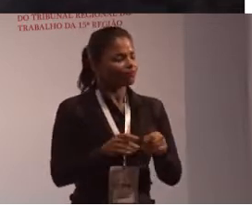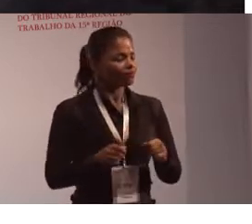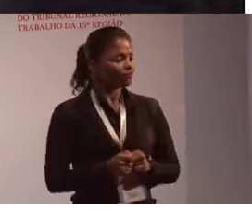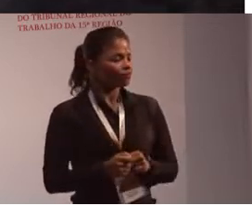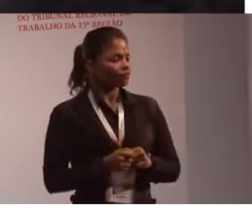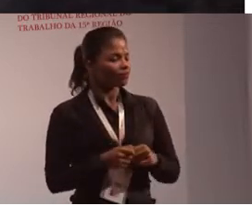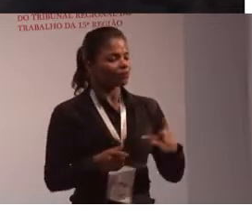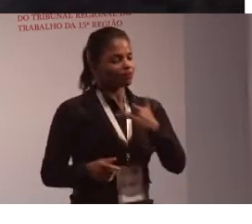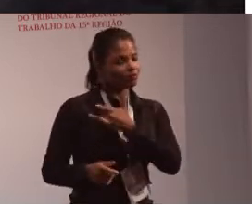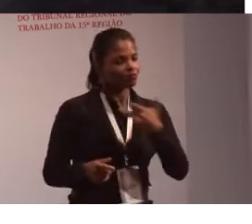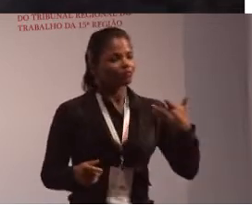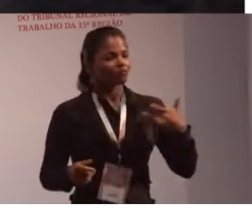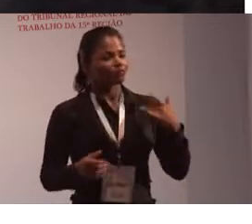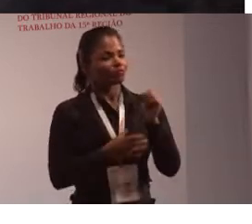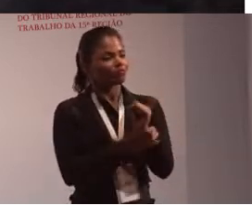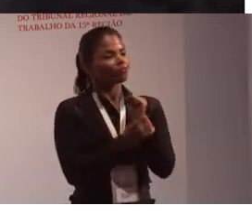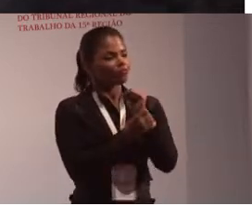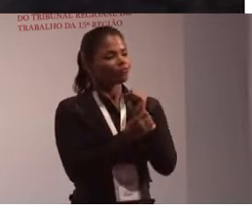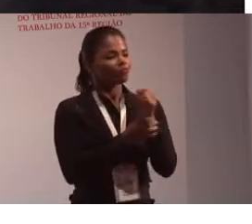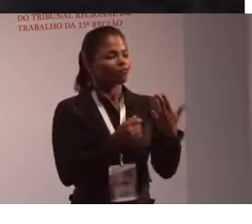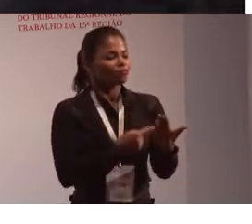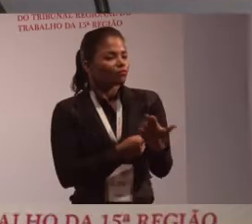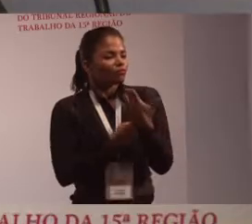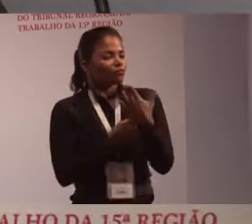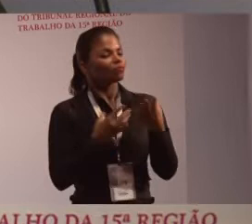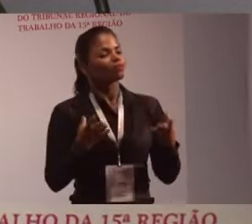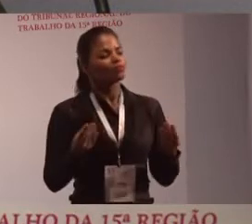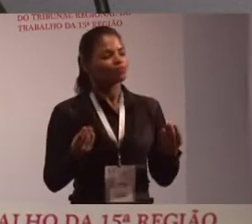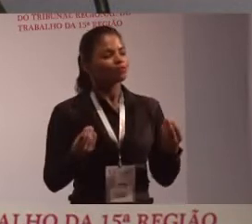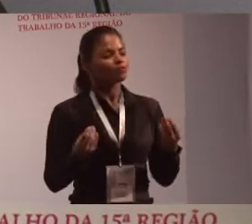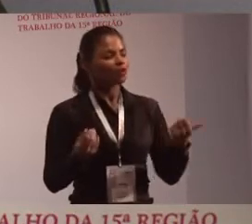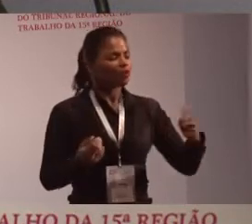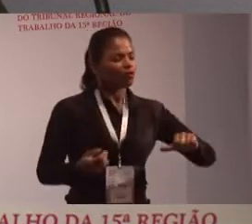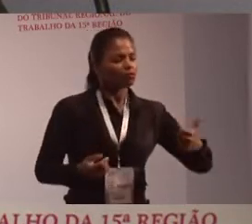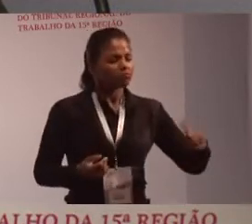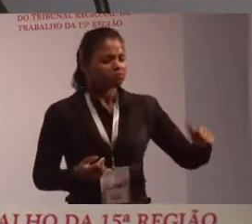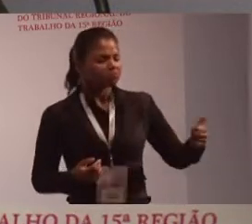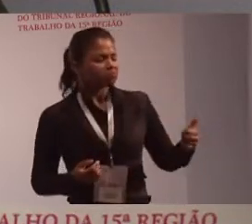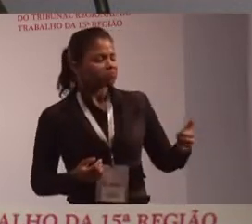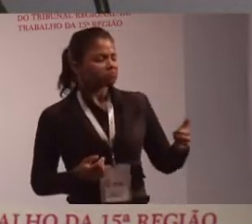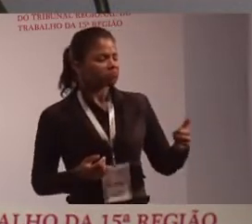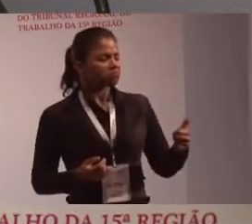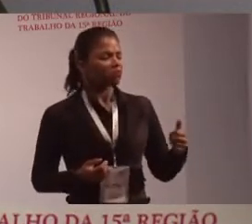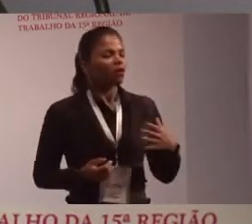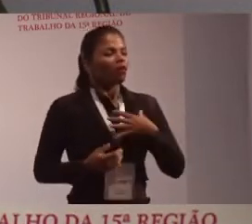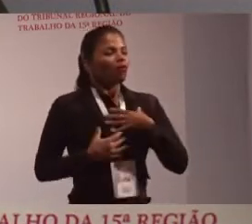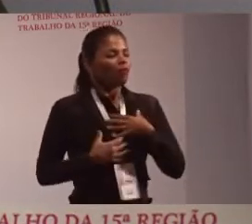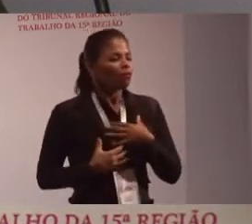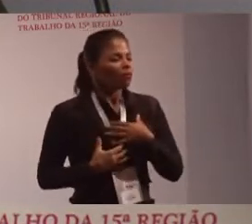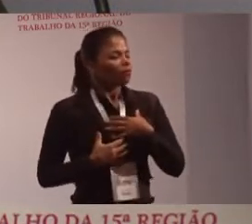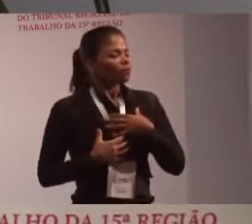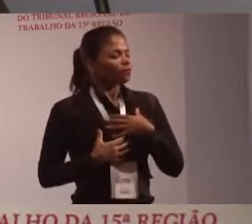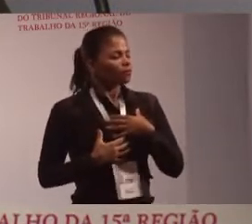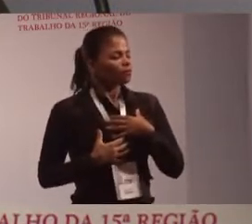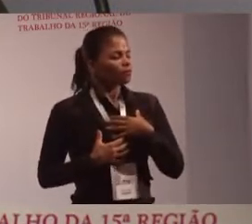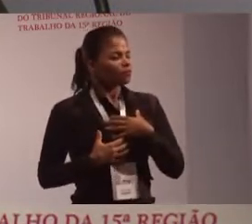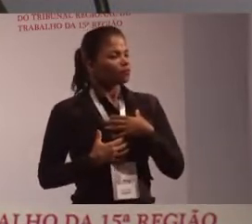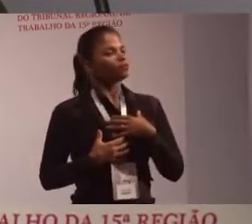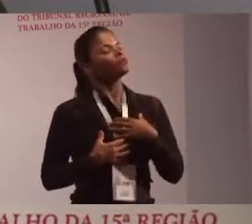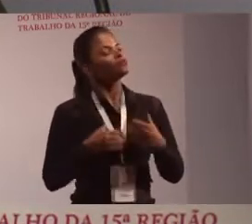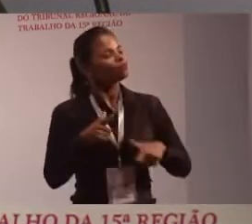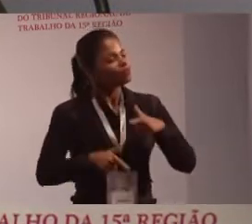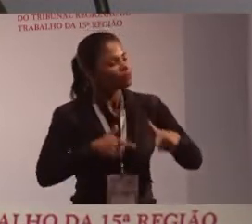Na área de saúde e de segurança, eles podem nos ajudar muito a avaliar, por exemplo, situações de fadiga, metabolismo